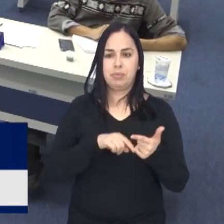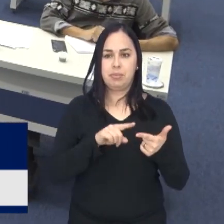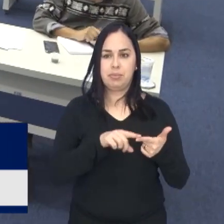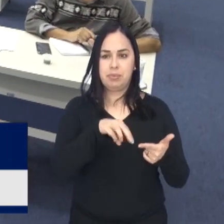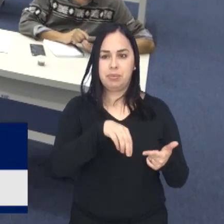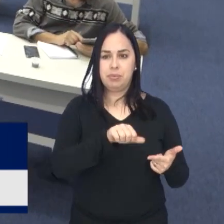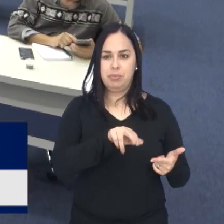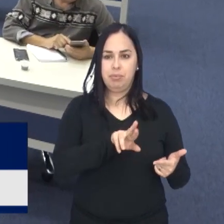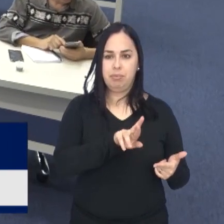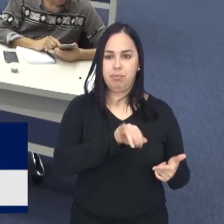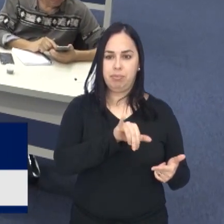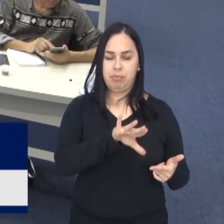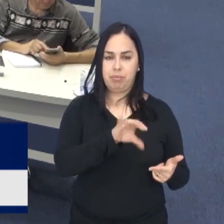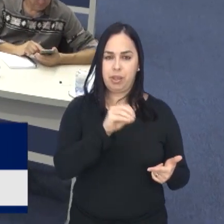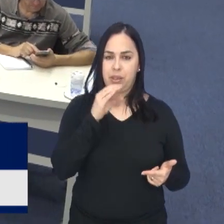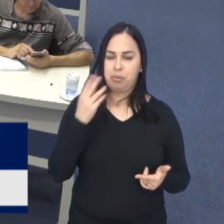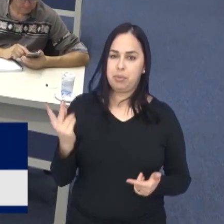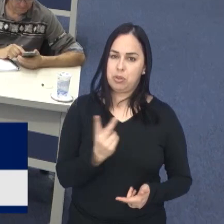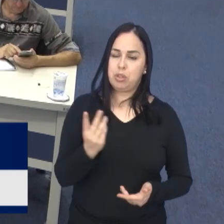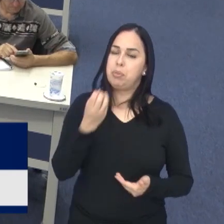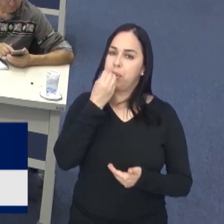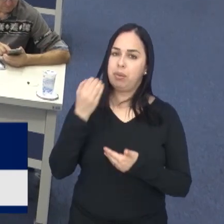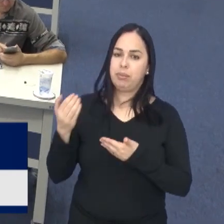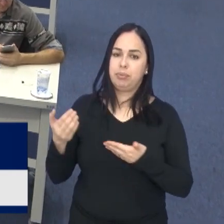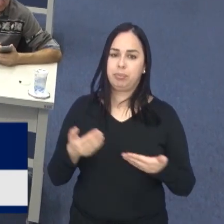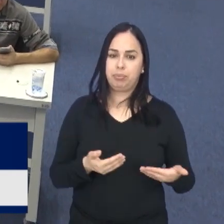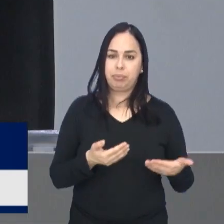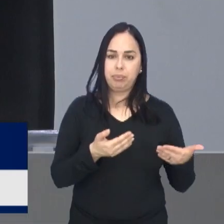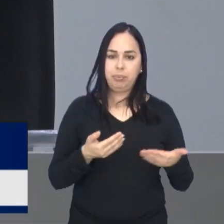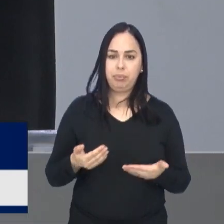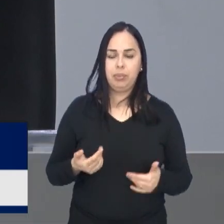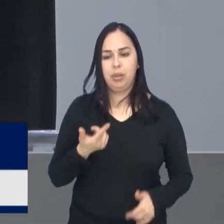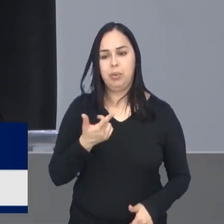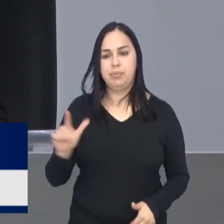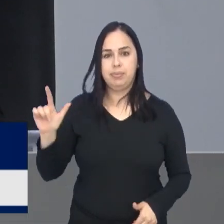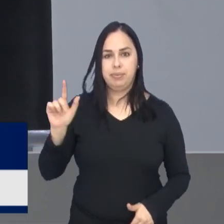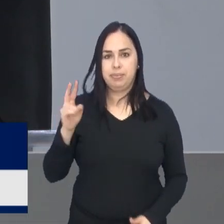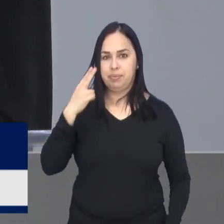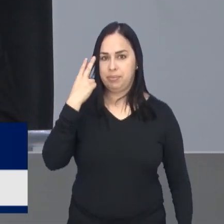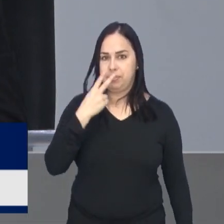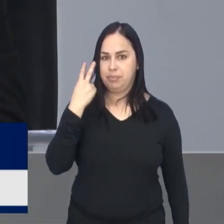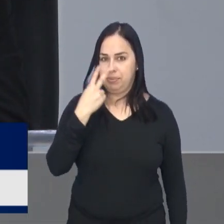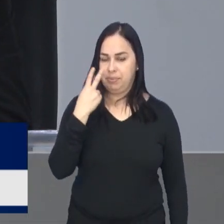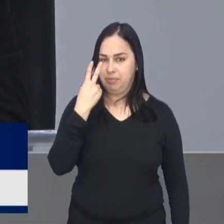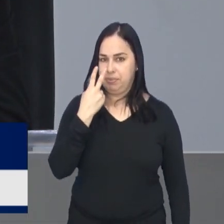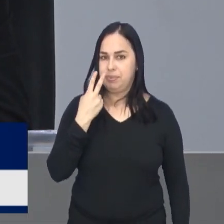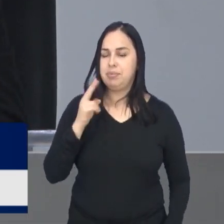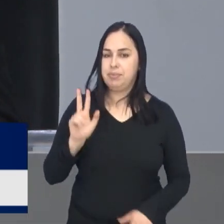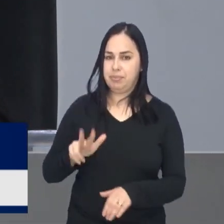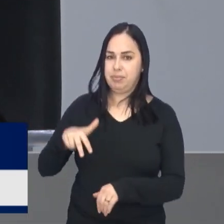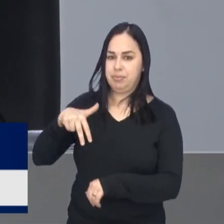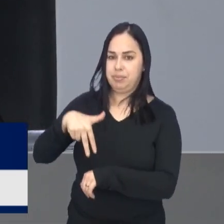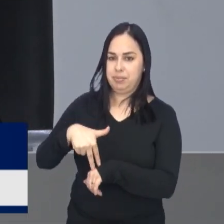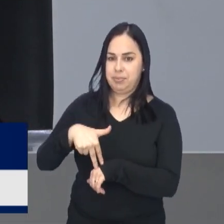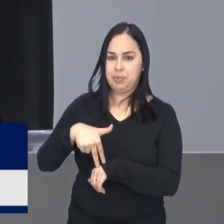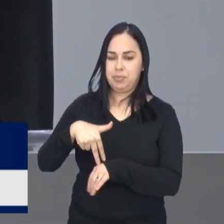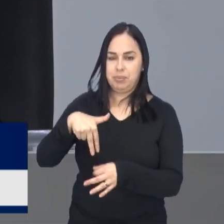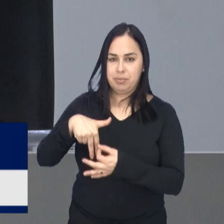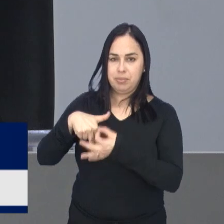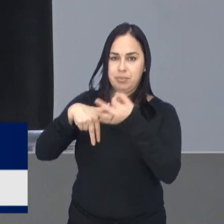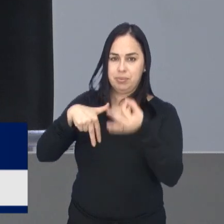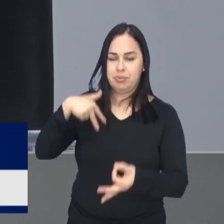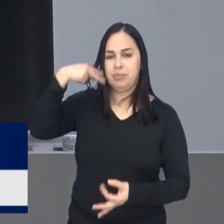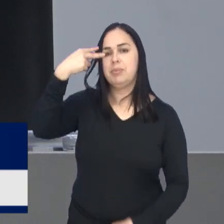Silva. Seja bem-vindo a essa Casa do Povo. Próximo vereador inscrito para falar no momento de pinga-fogo, o